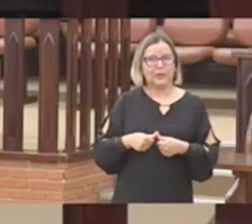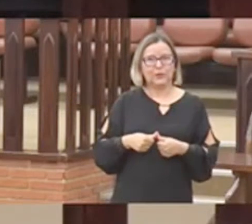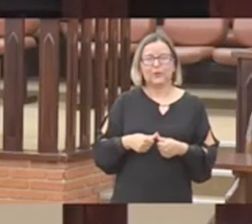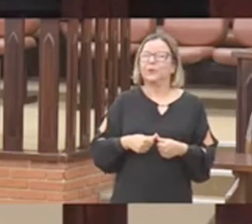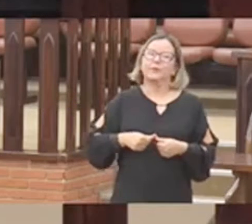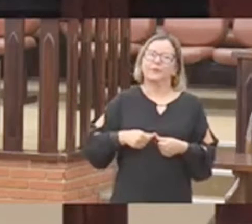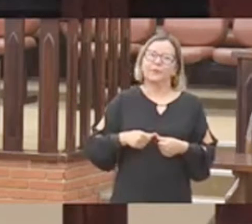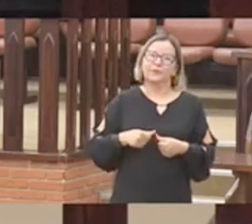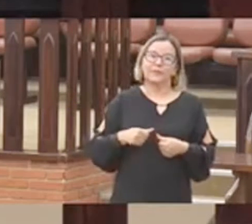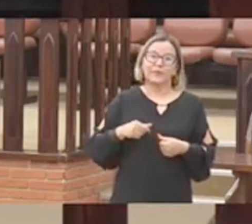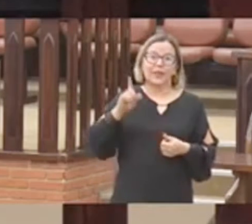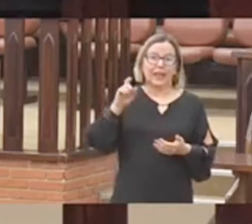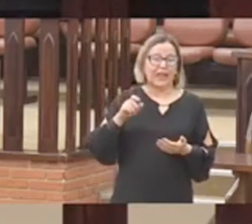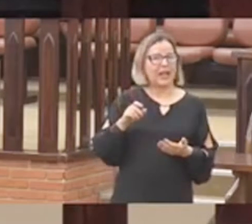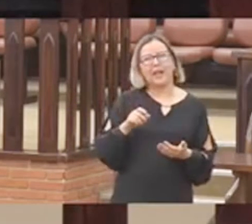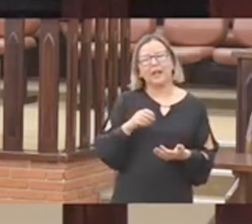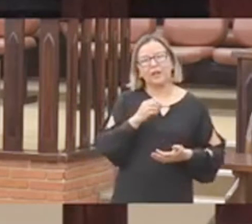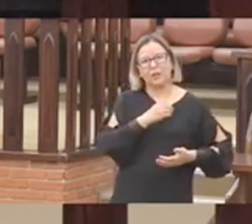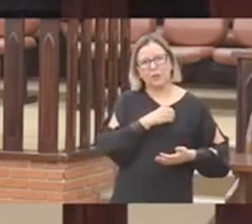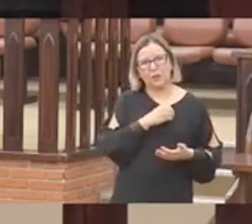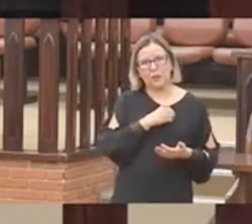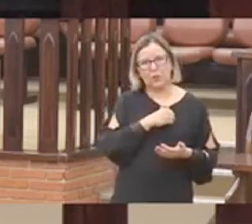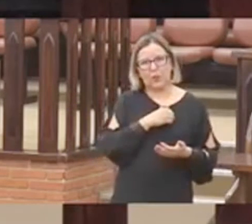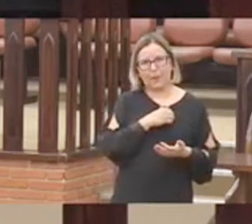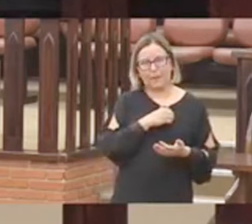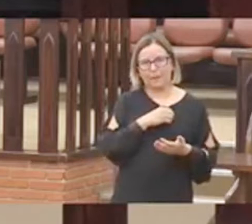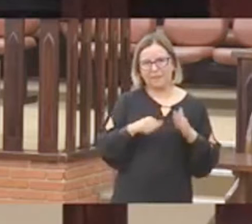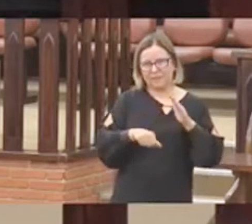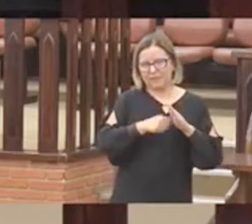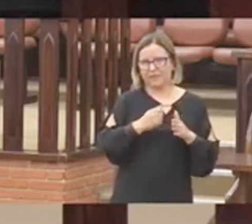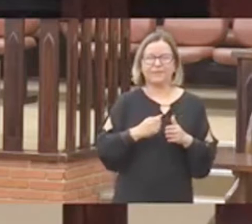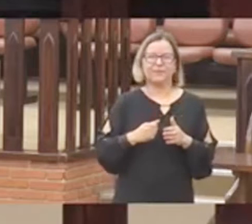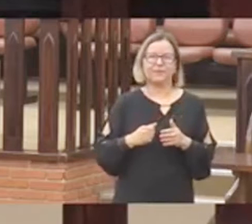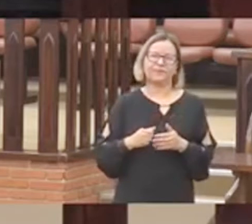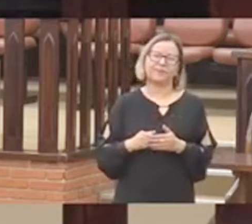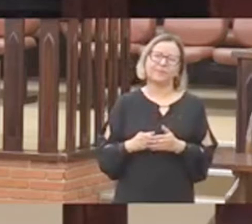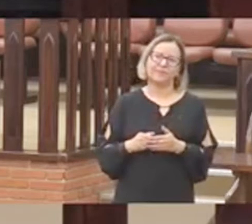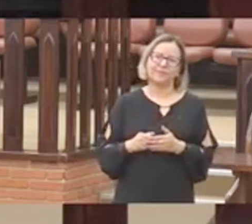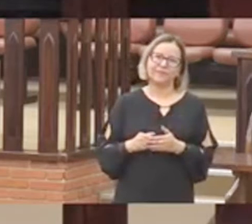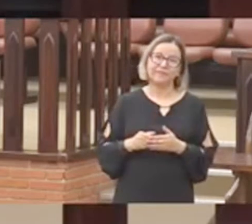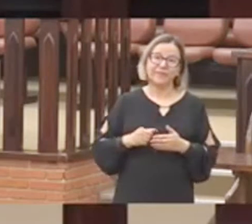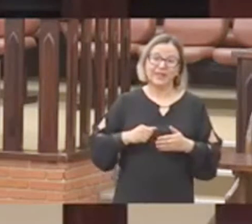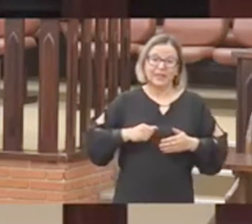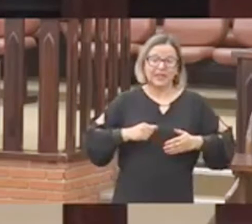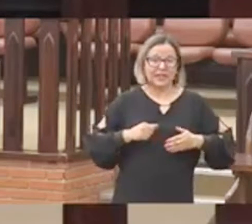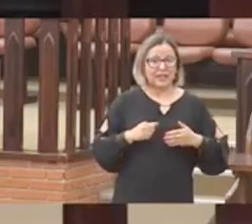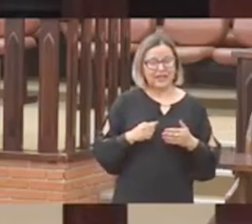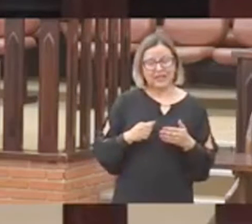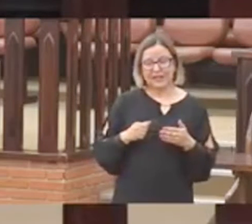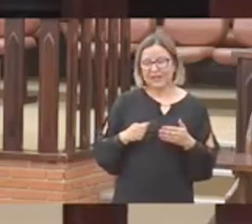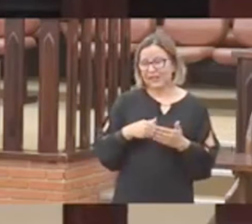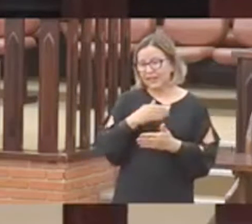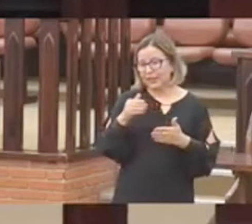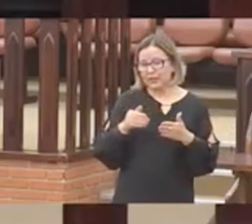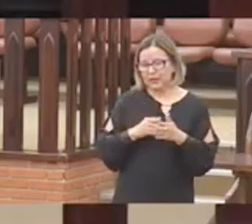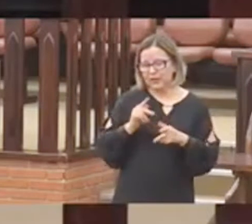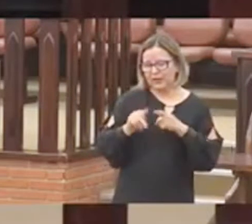resultou na morte biológica e espiritual de todo ser humano, a partir de Adão até os nossos